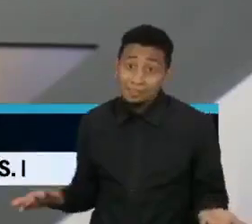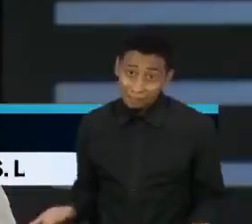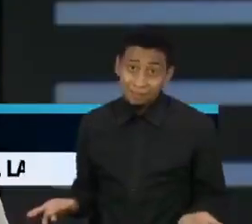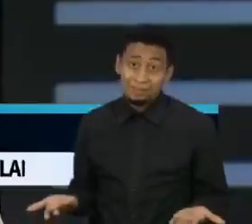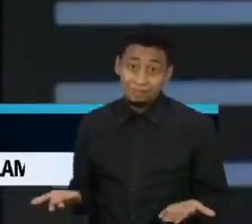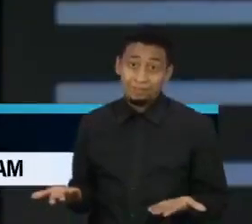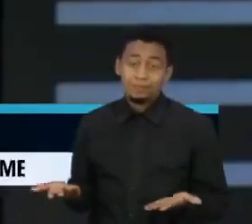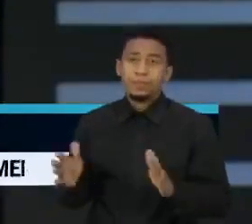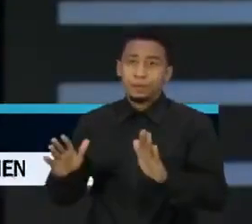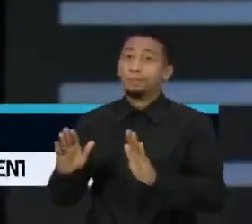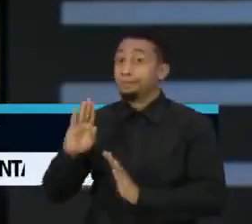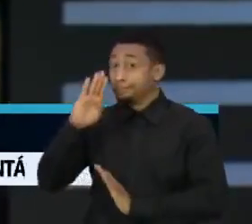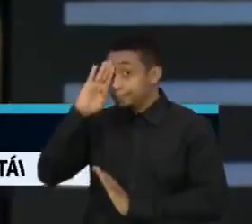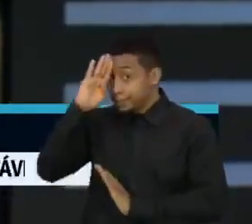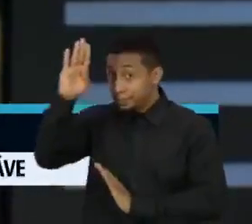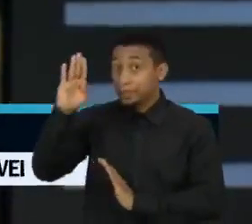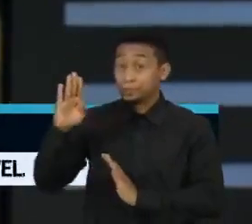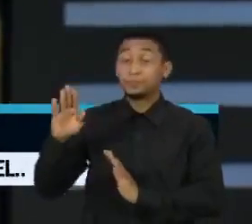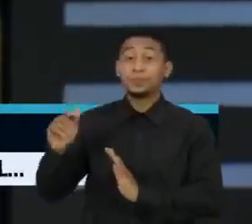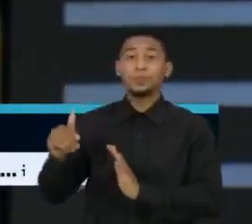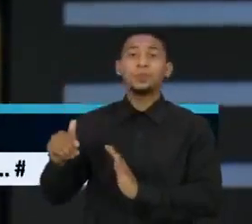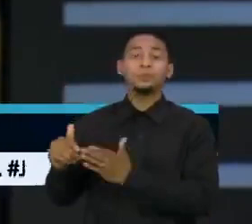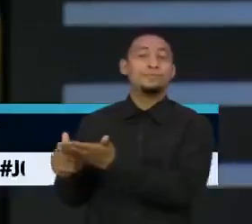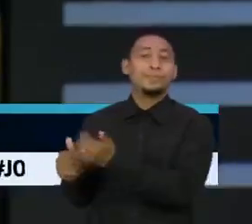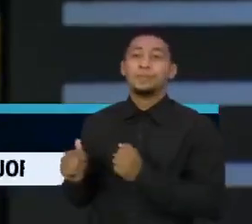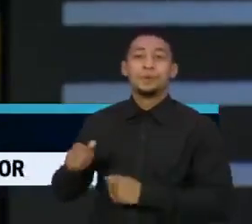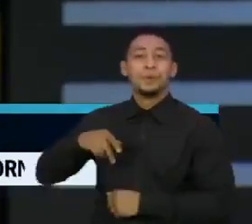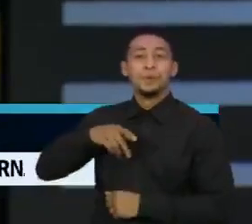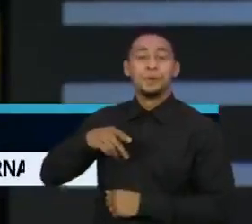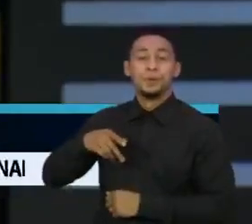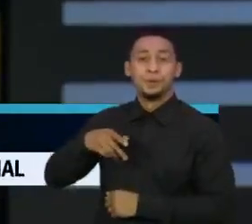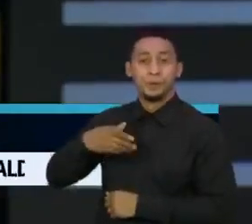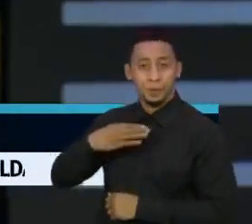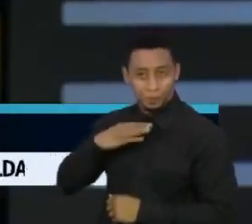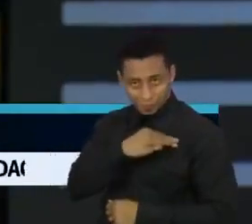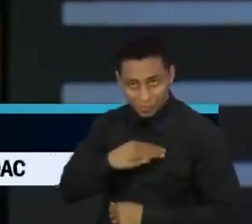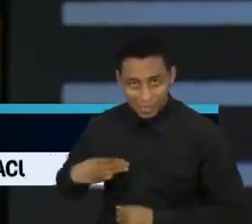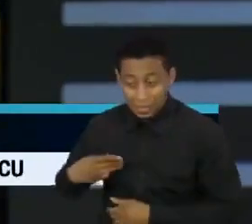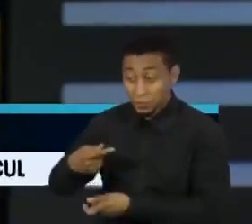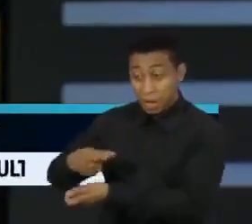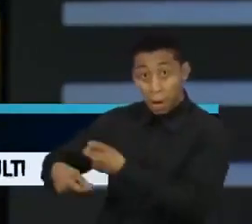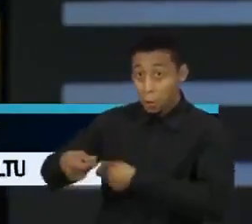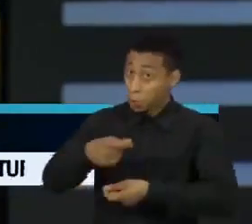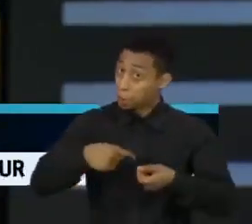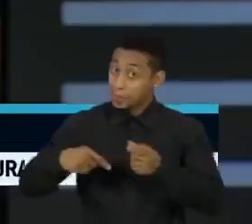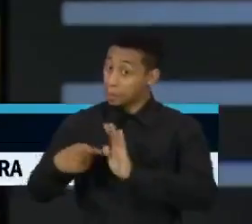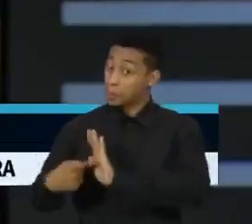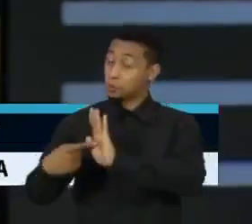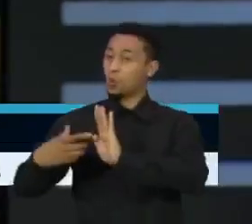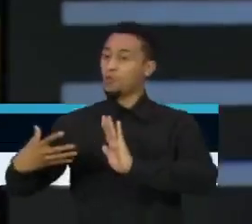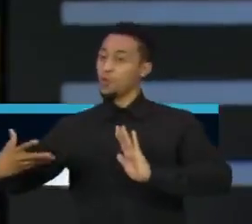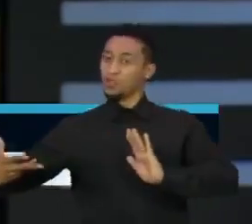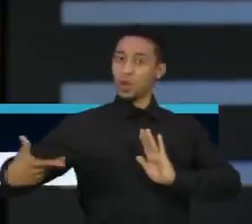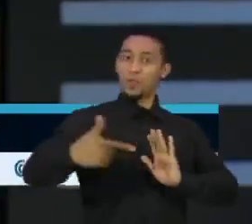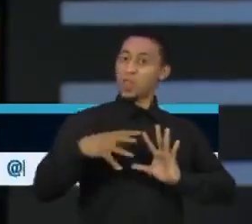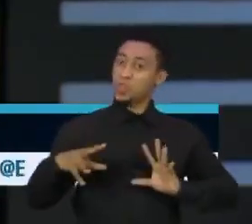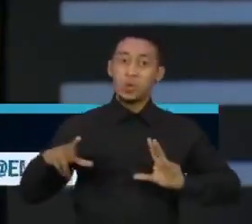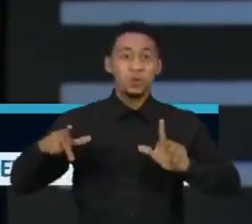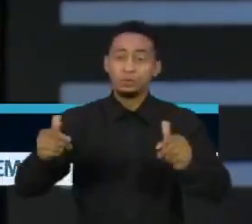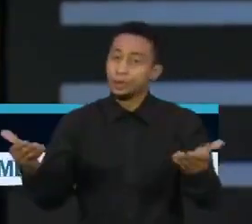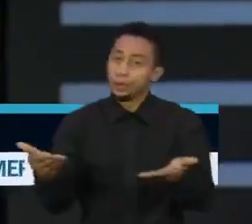governo e principalmente um governo de um Ministro da Economia que era realmente quem iria salvar tudo ficou desse tamanho